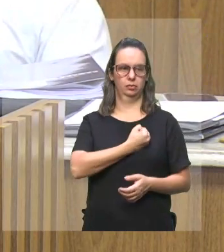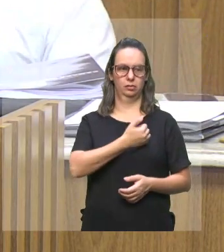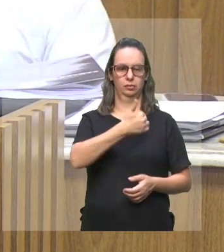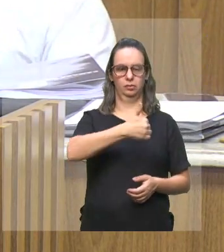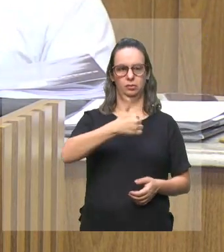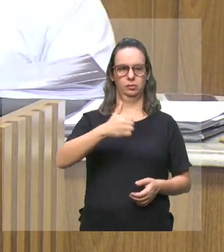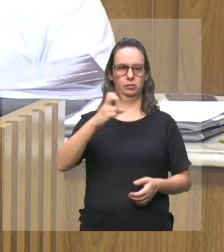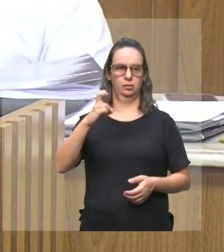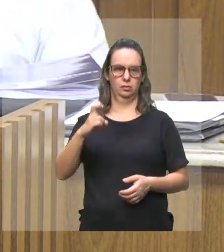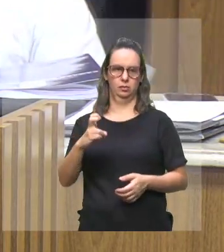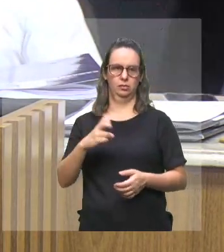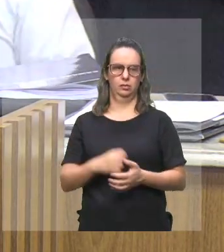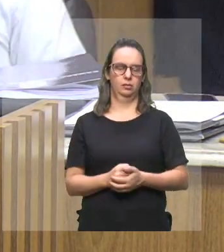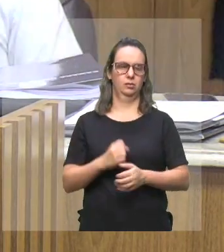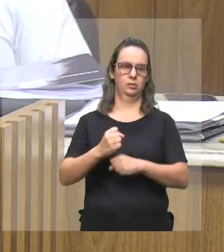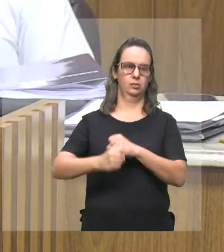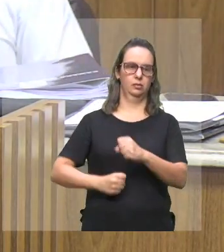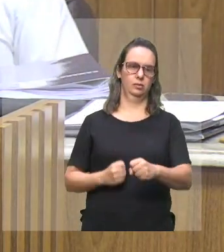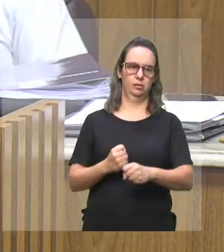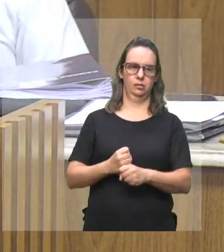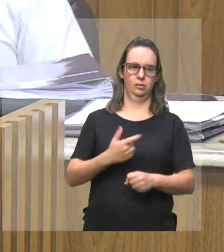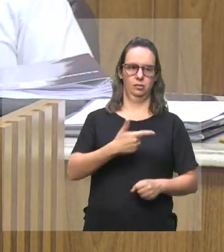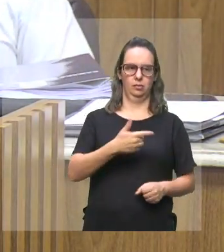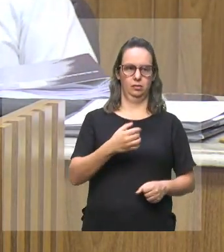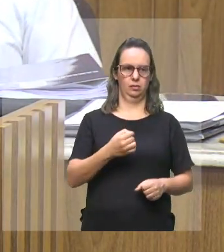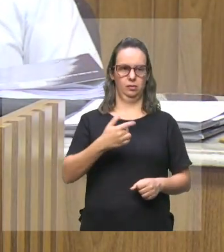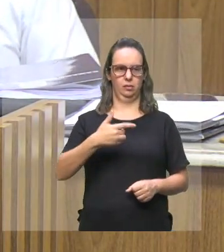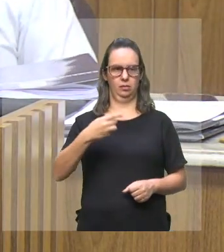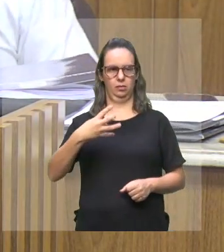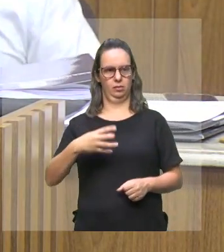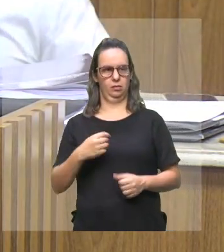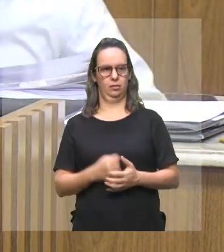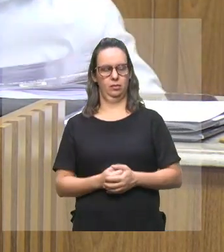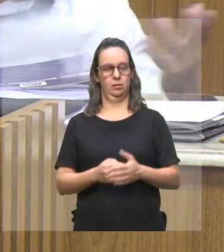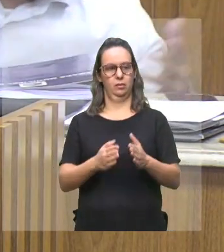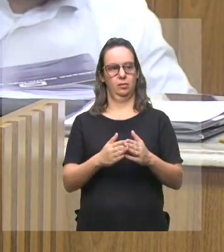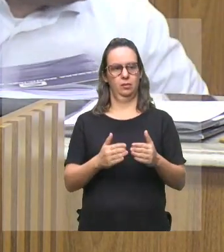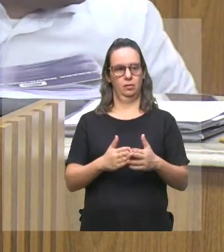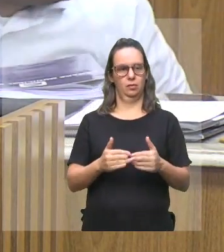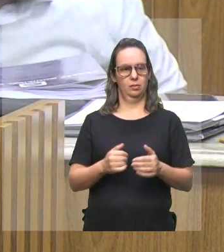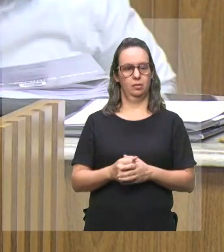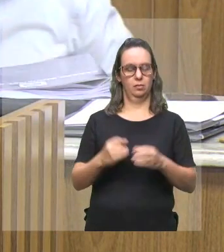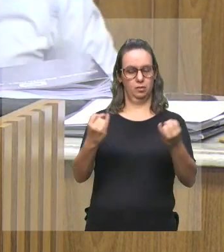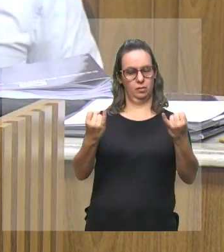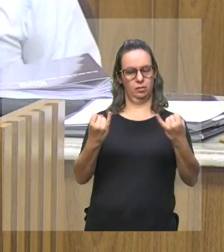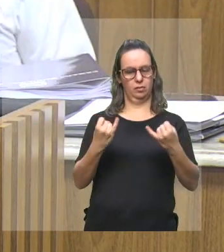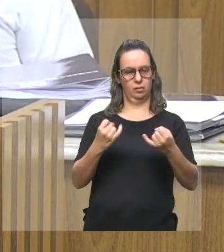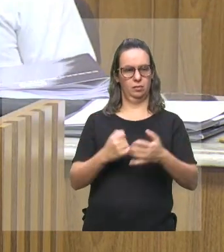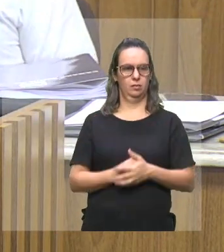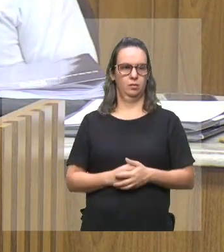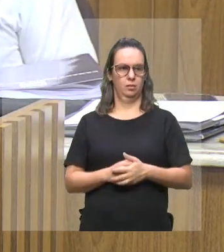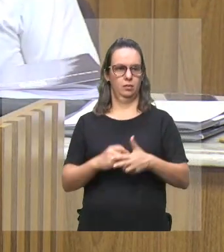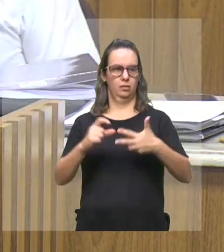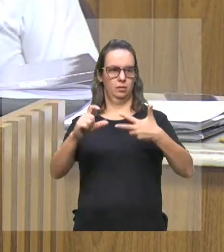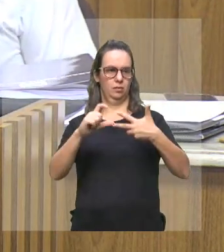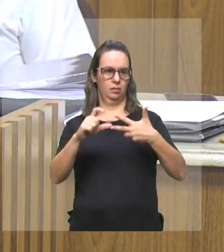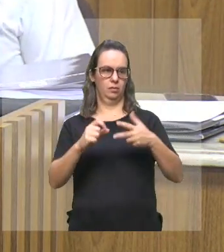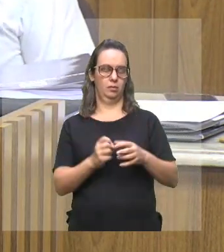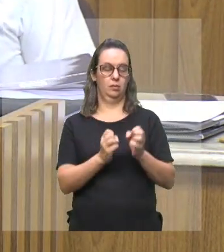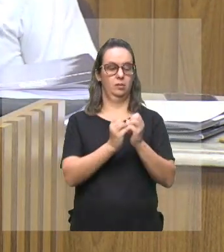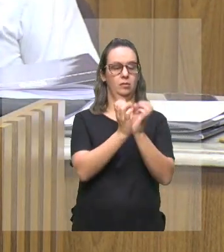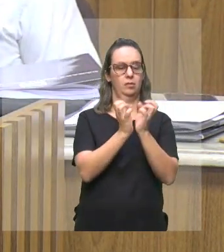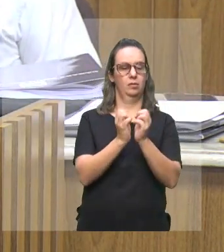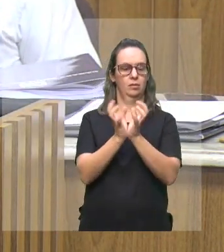115 de 2024, que requer informações do Poder Executivo sobre a horta comunitária Semeando